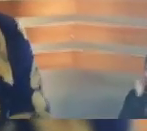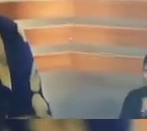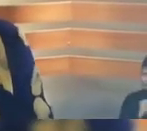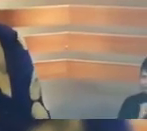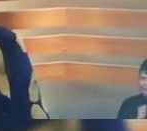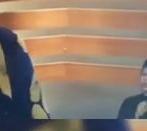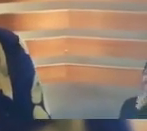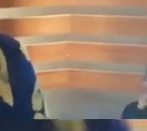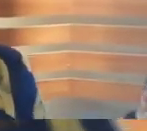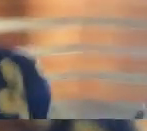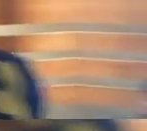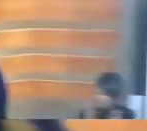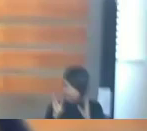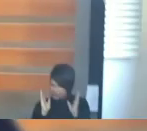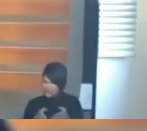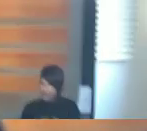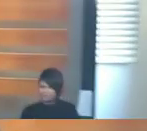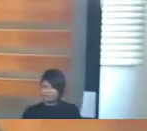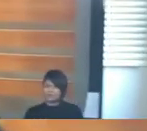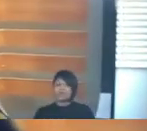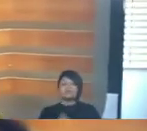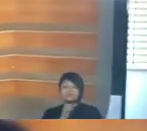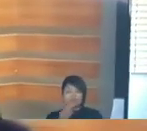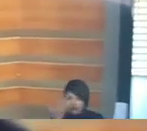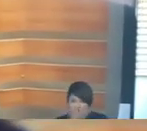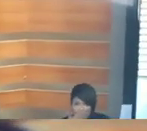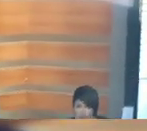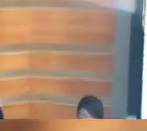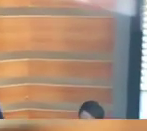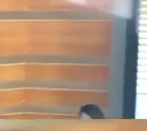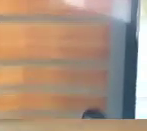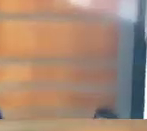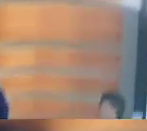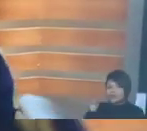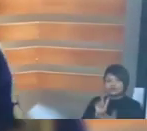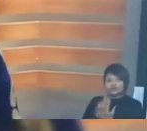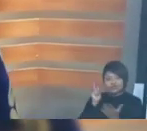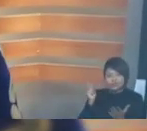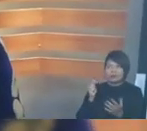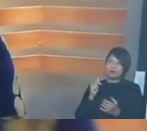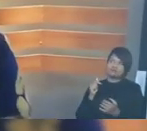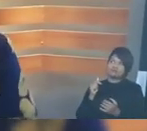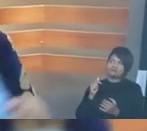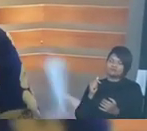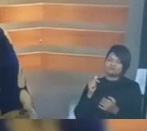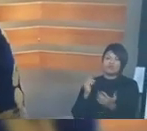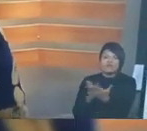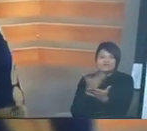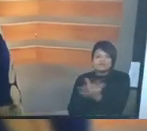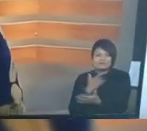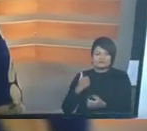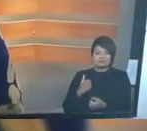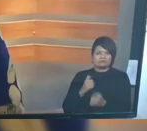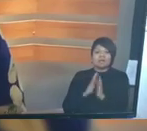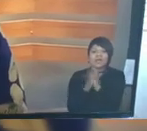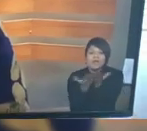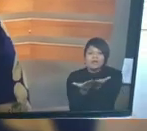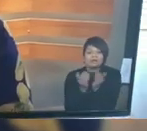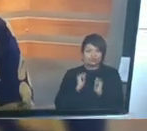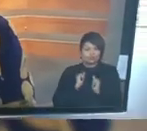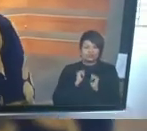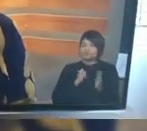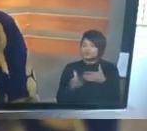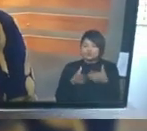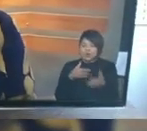vocês não repararam? Pegam uma revista, um jornal, um livro, qualquer instrumento de leitura